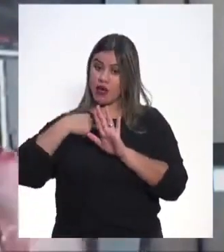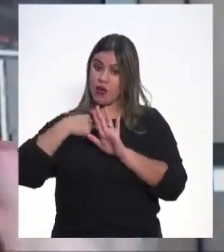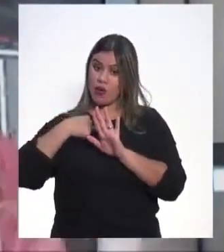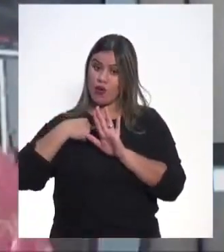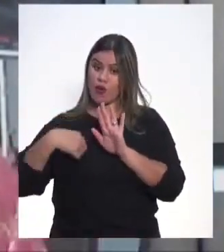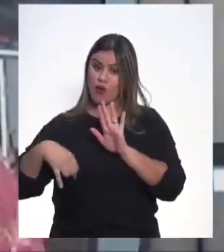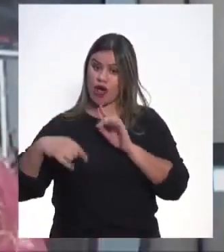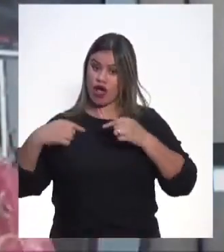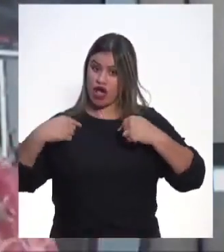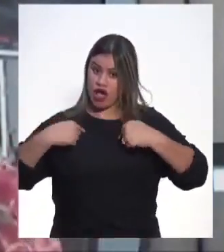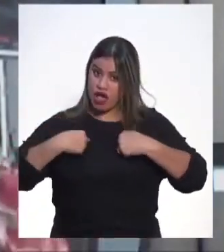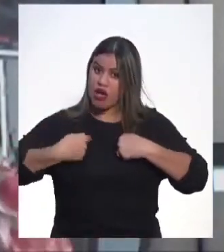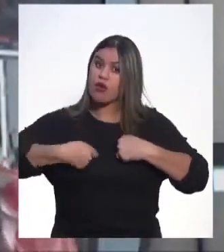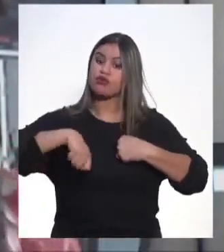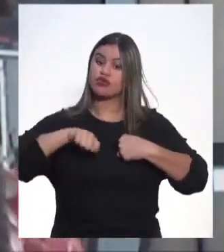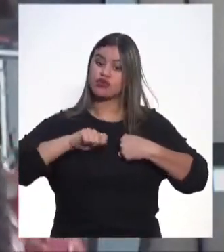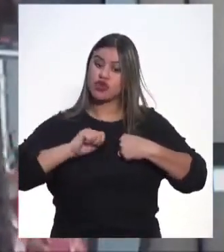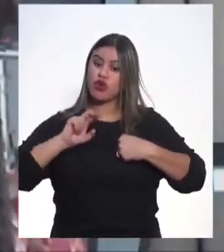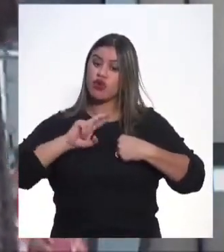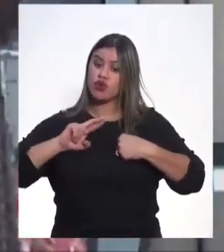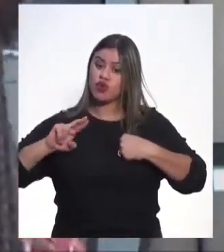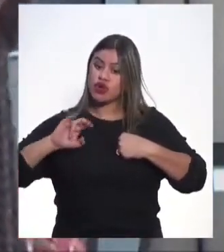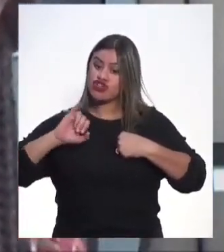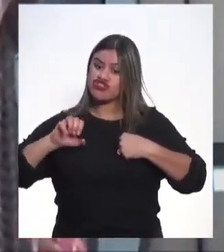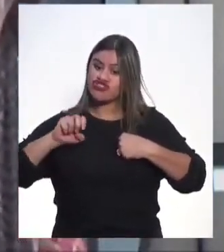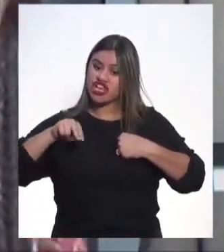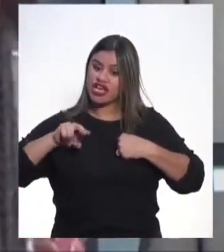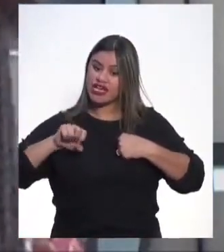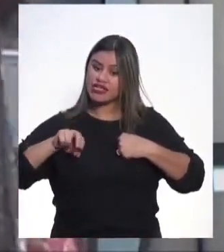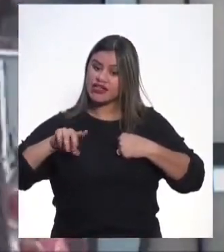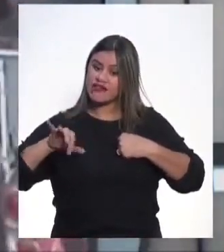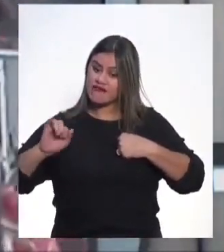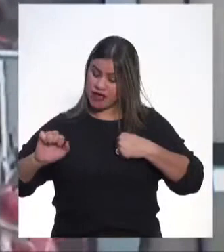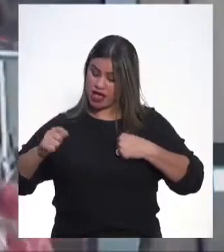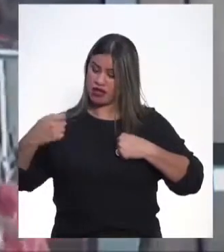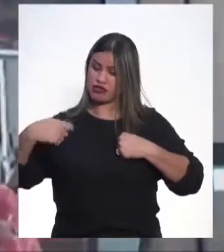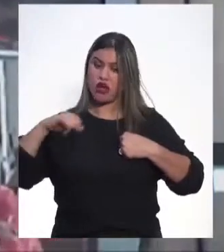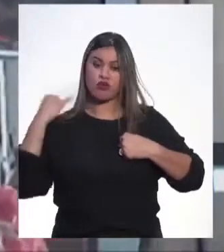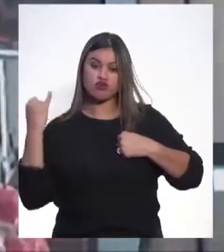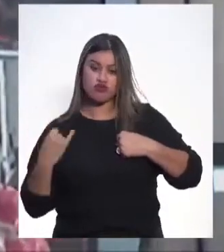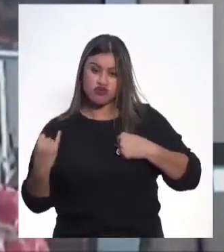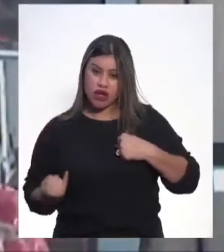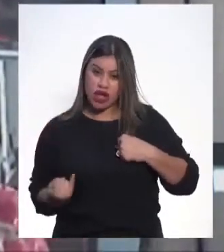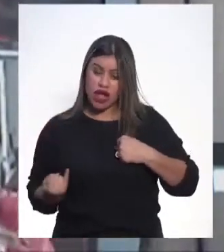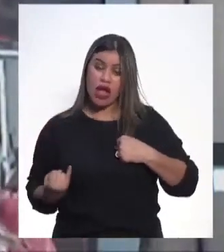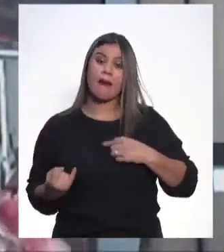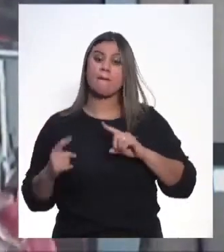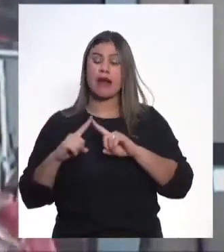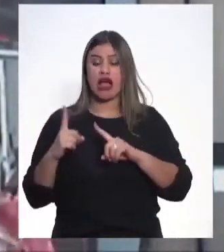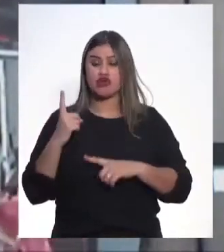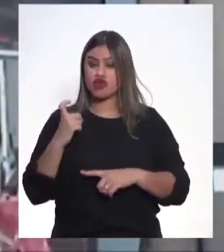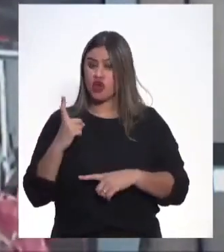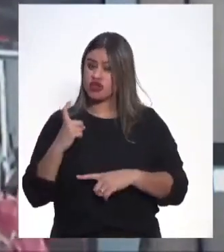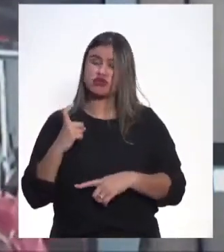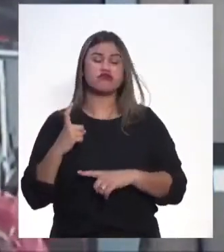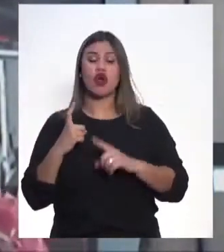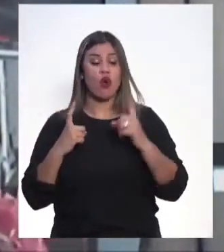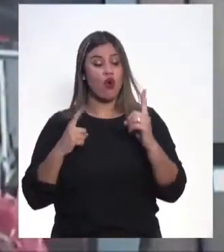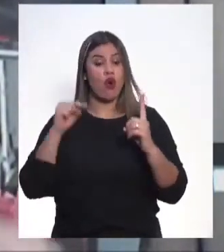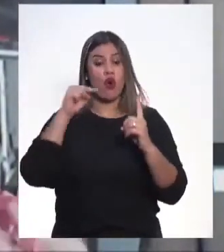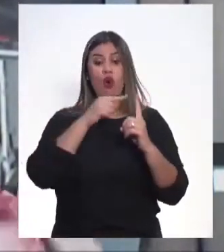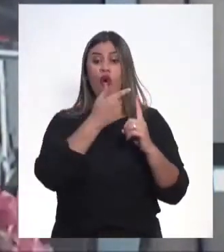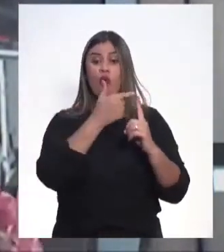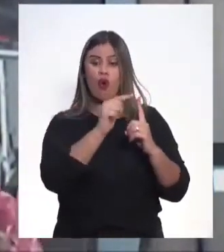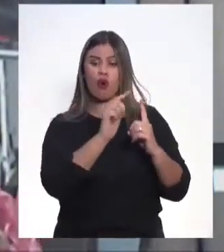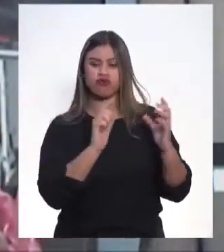eu, Jennifer, ele é constituído em relação ao outro. Esse outro, gente, que é diferente de mim, ele